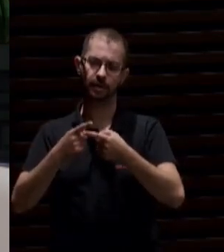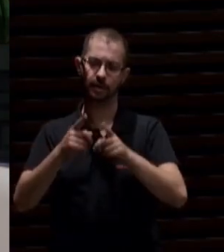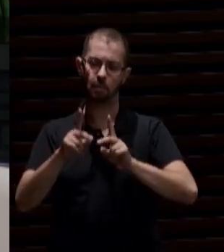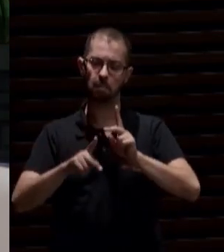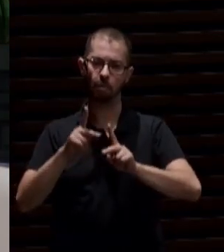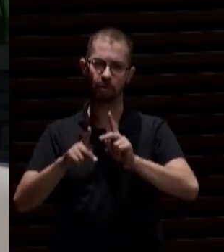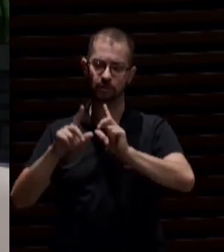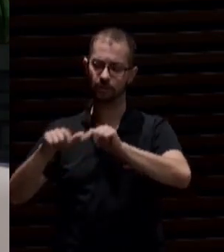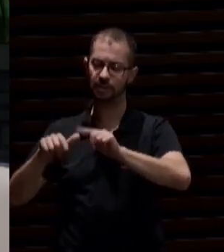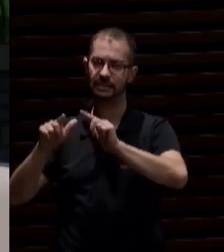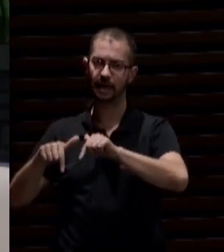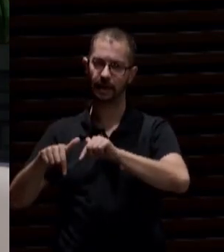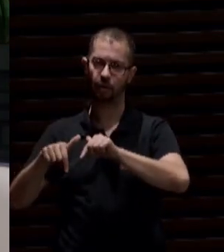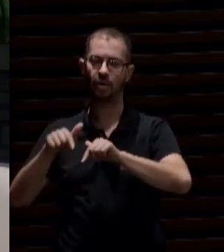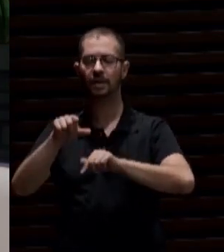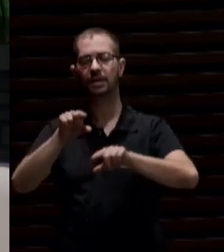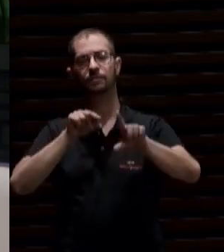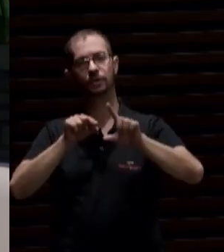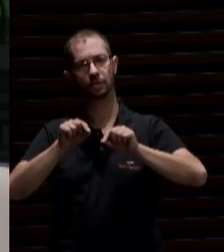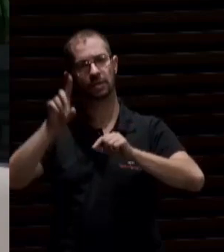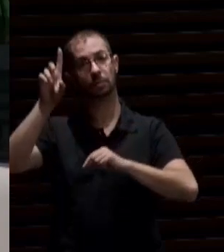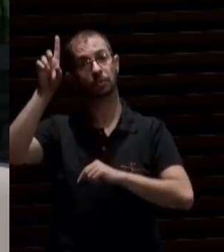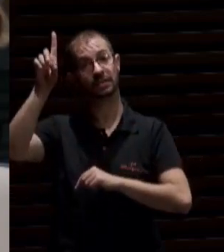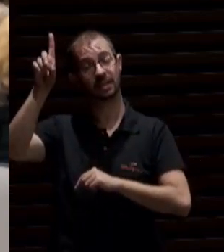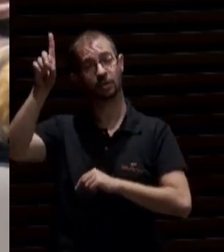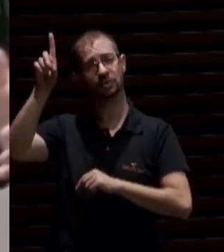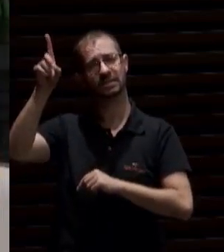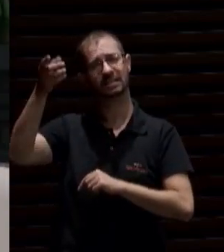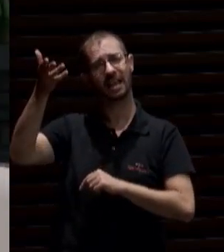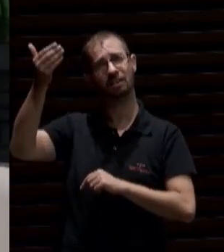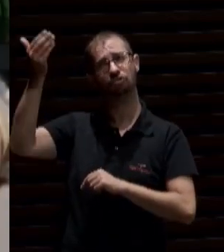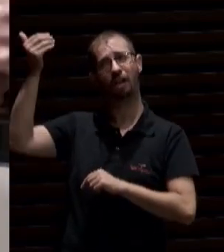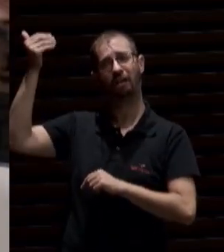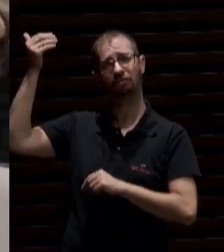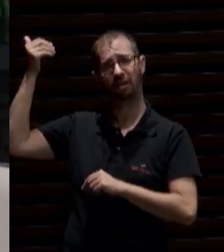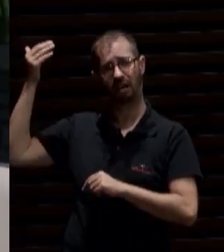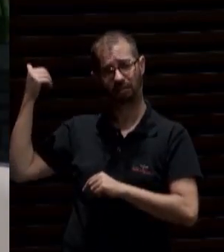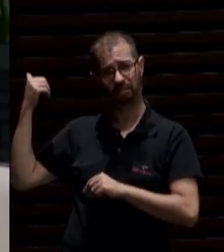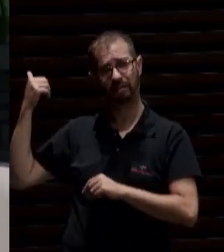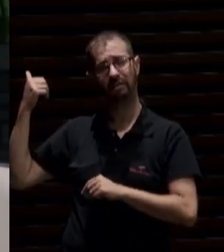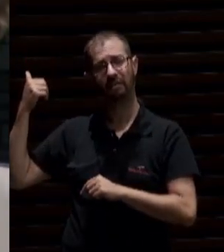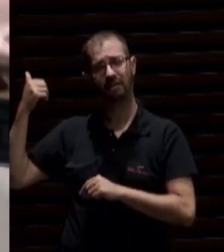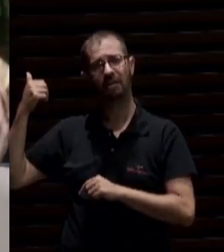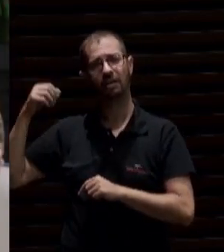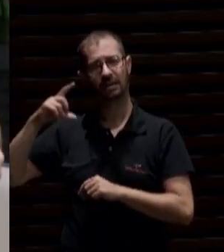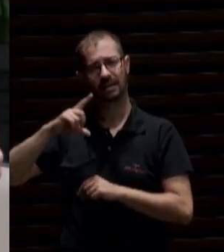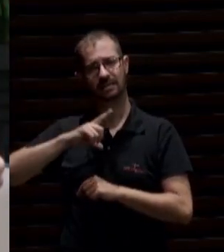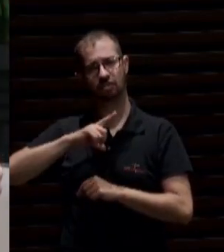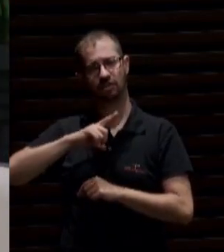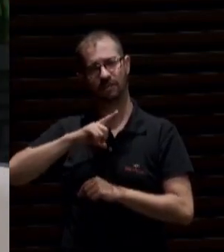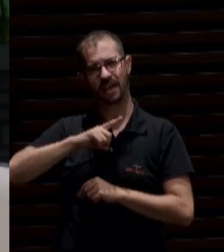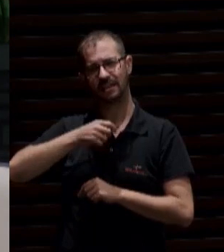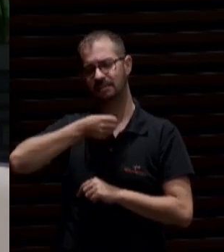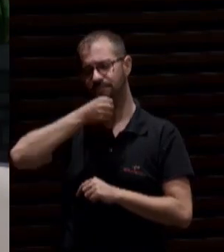Israel, que foi escolhido por Deus desde os patriarcas, aqueles que tiveram os patriarcas, eles